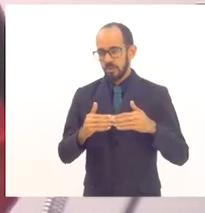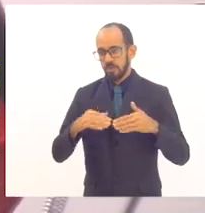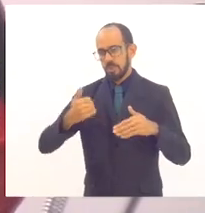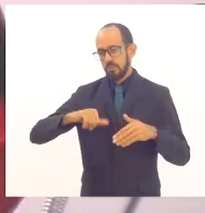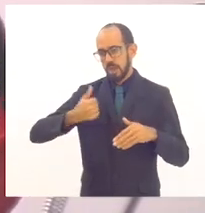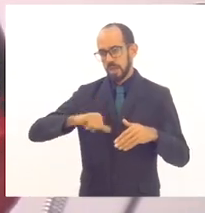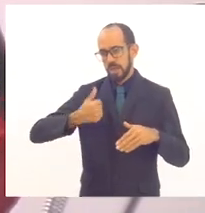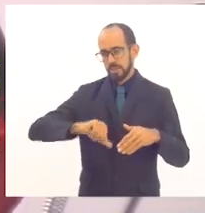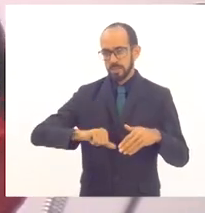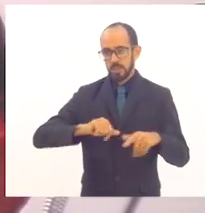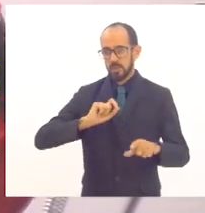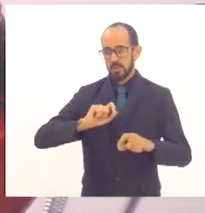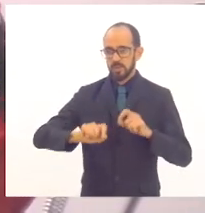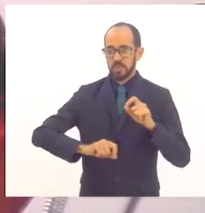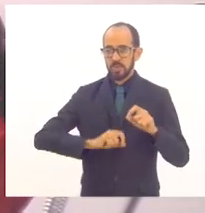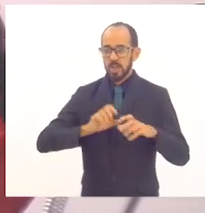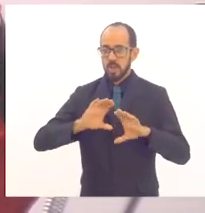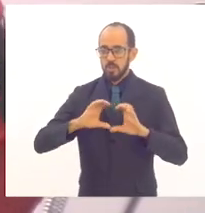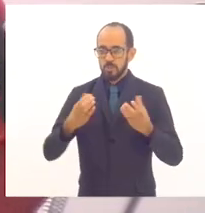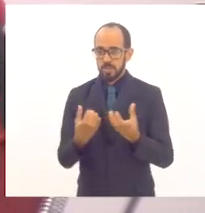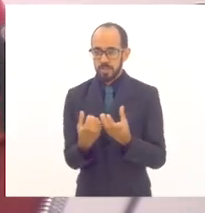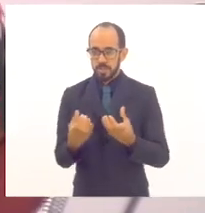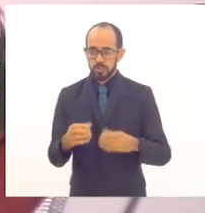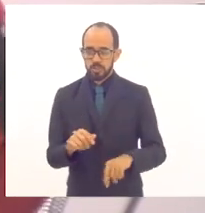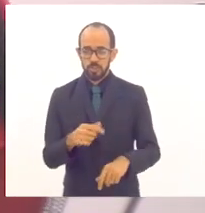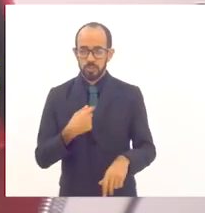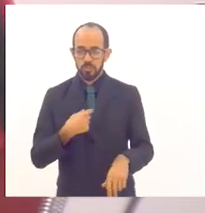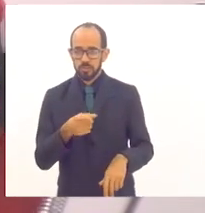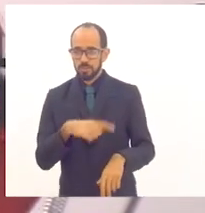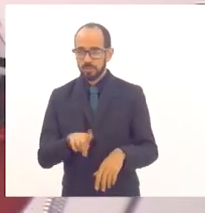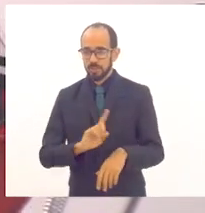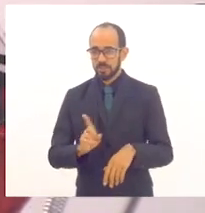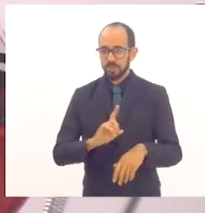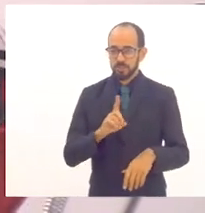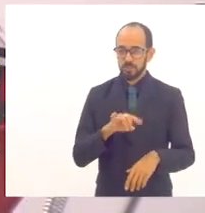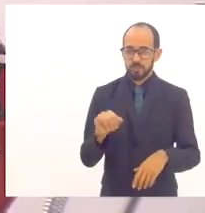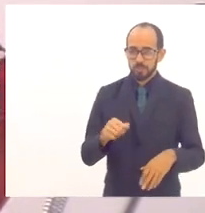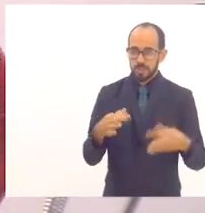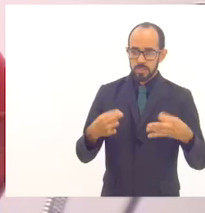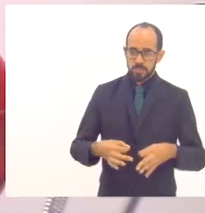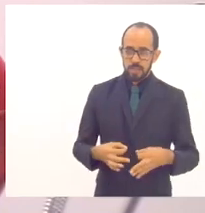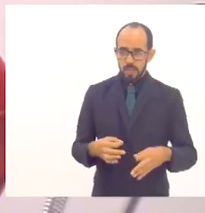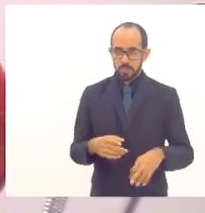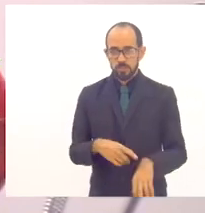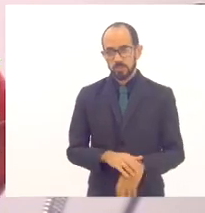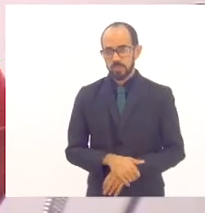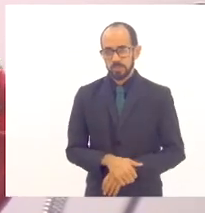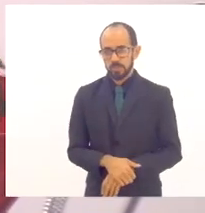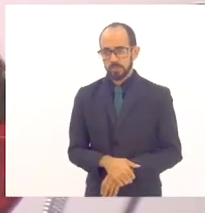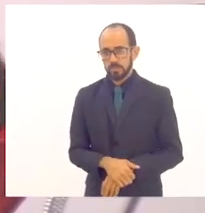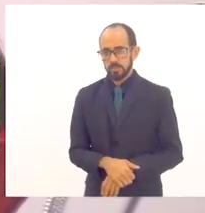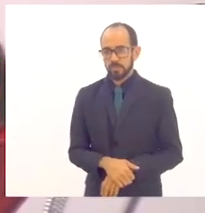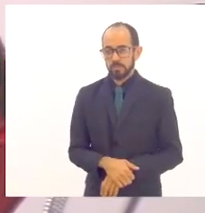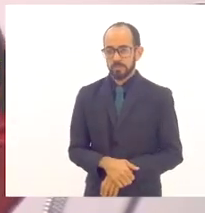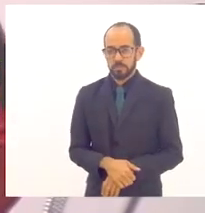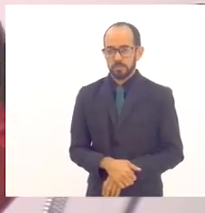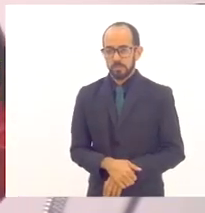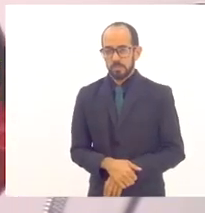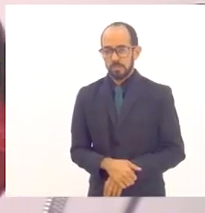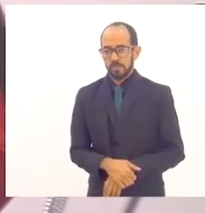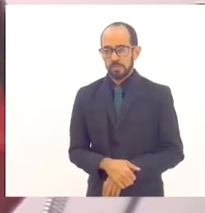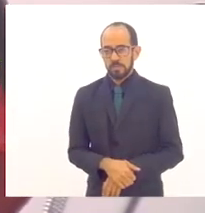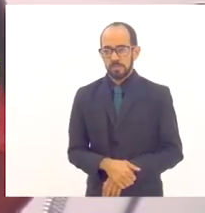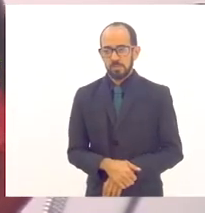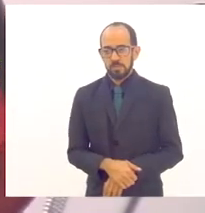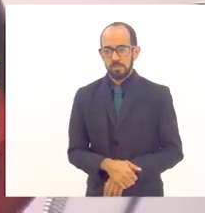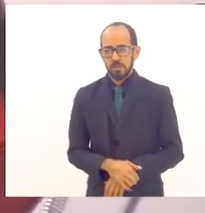avaliação da comunidade. Eu não tenho que ter uma data específica, tá? Não tenho que ter data nenhuma para isso. E não deu errado